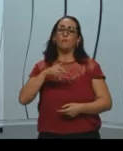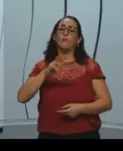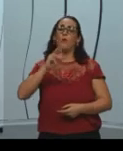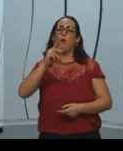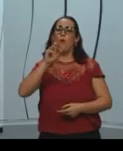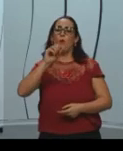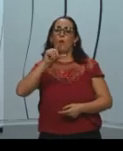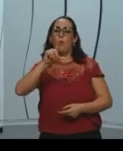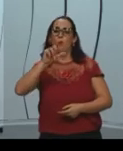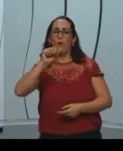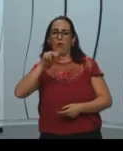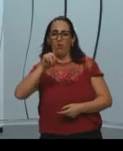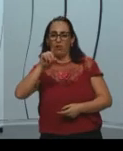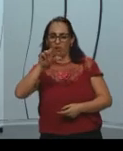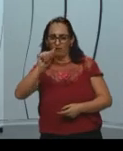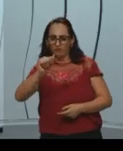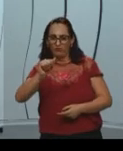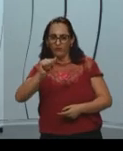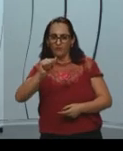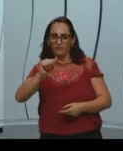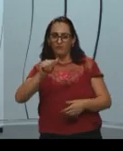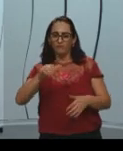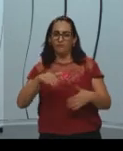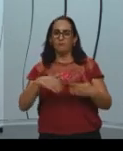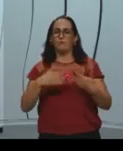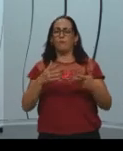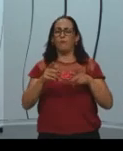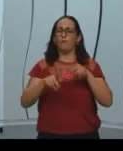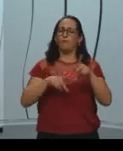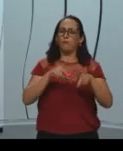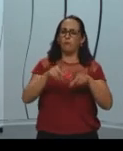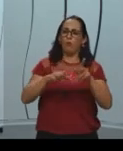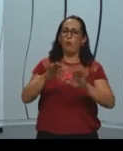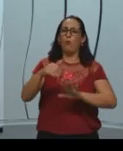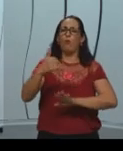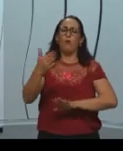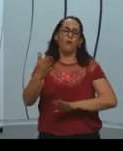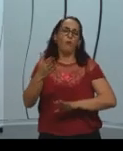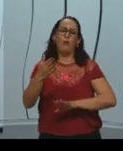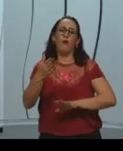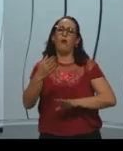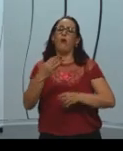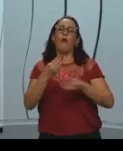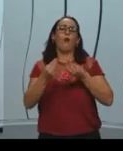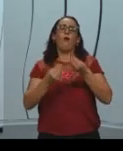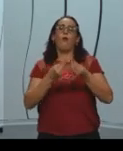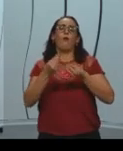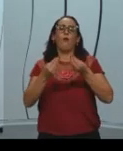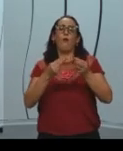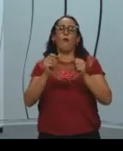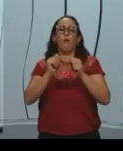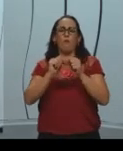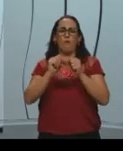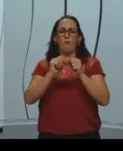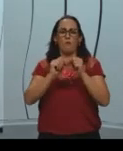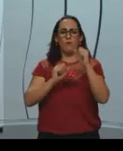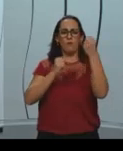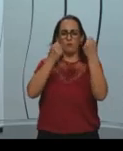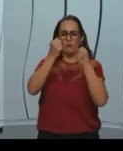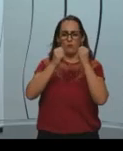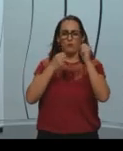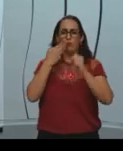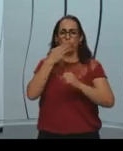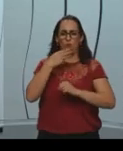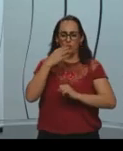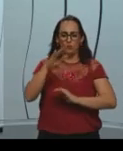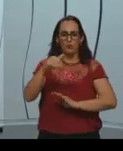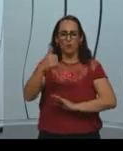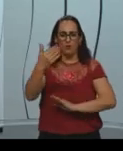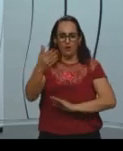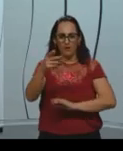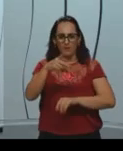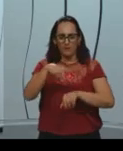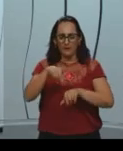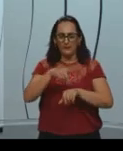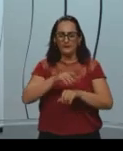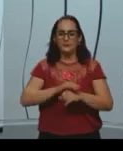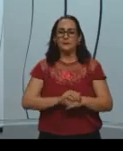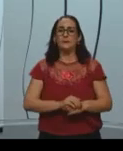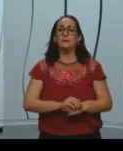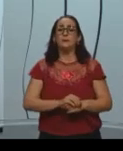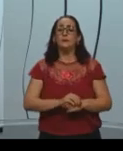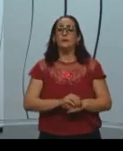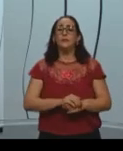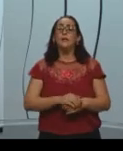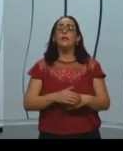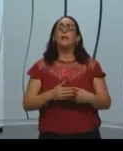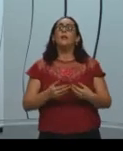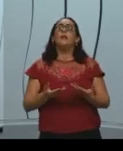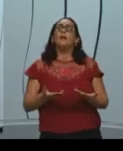holandeses para aí a produção açucareira e os seus processos, que faziam parte dessa produção. Bom, a respeito da montagem